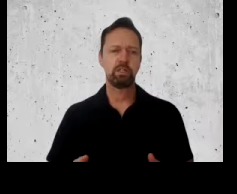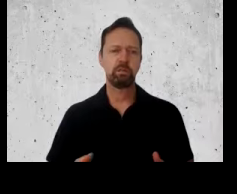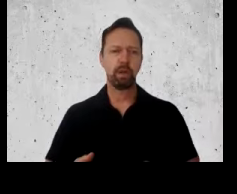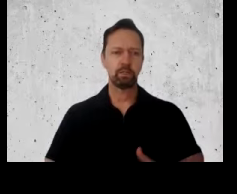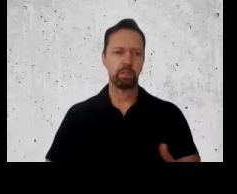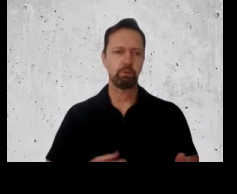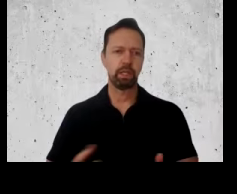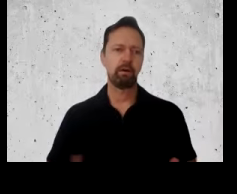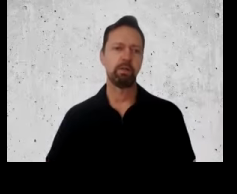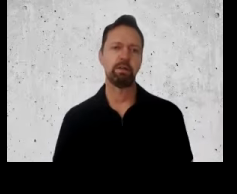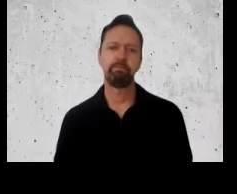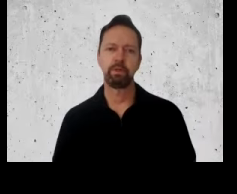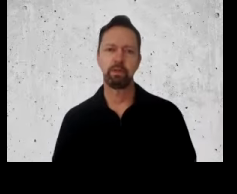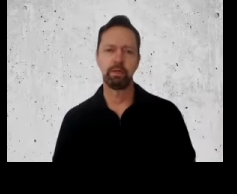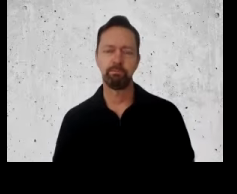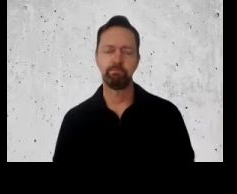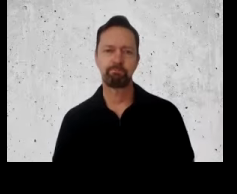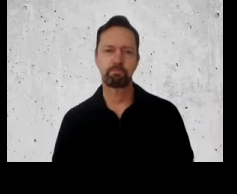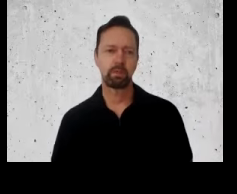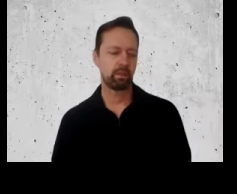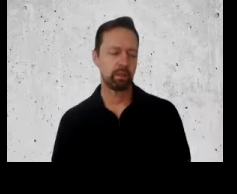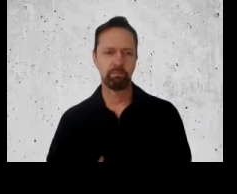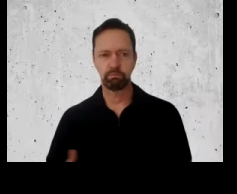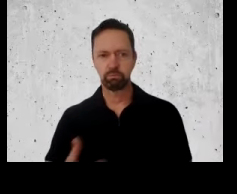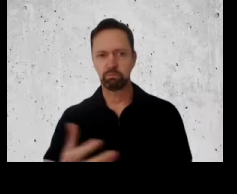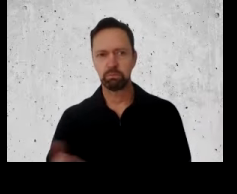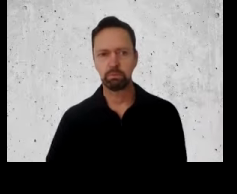uma coisa que a gente perde a não ter aula,